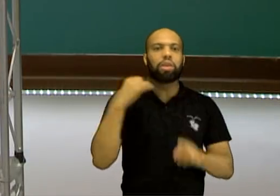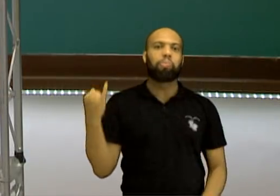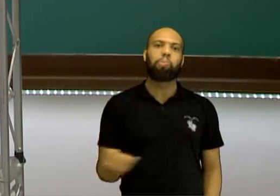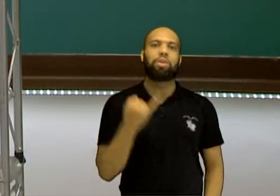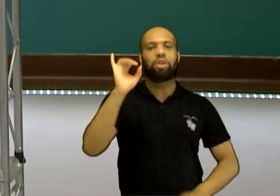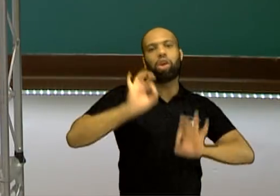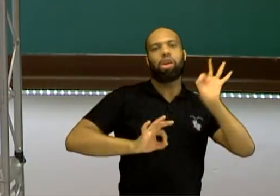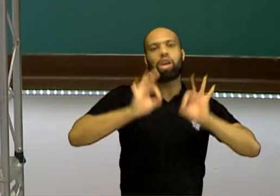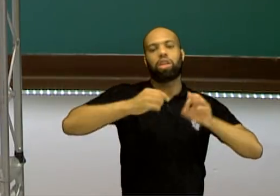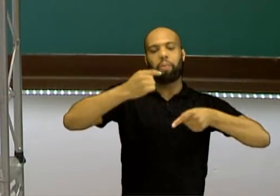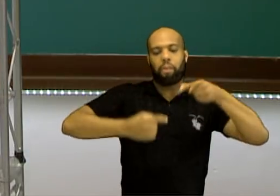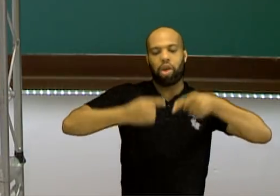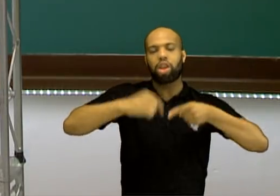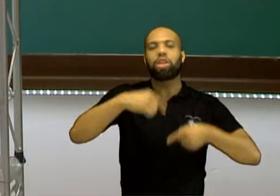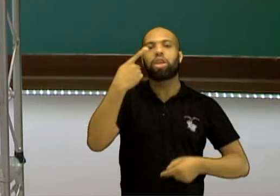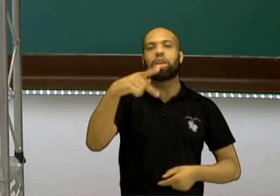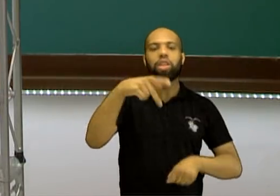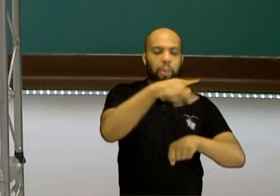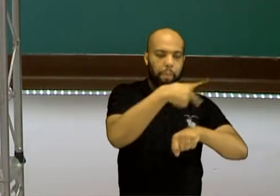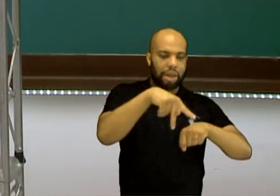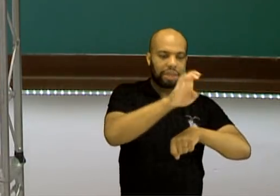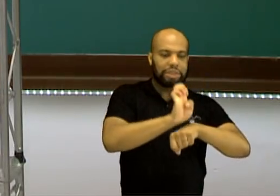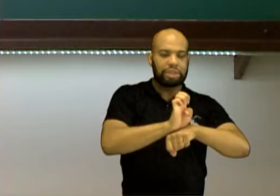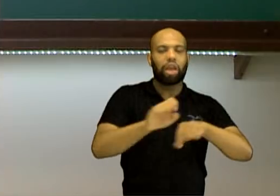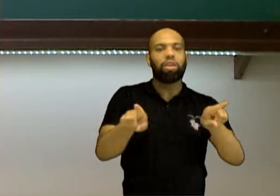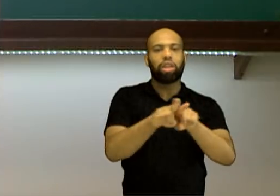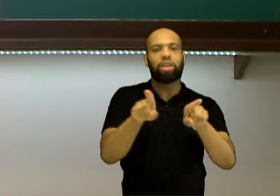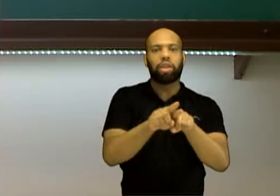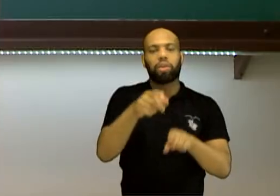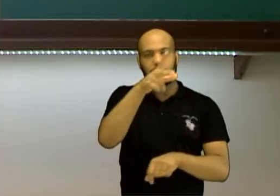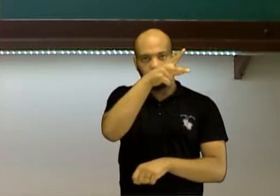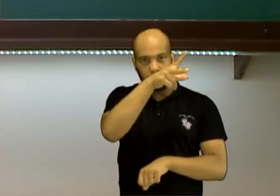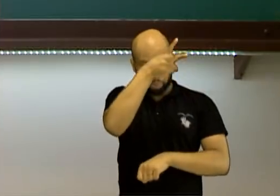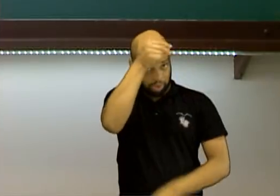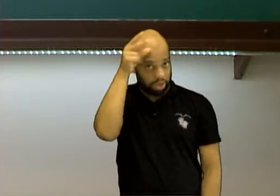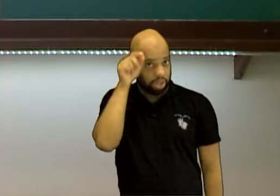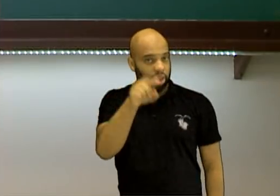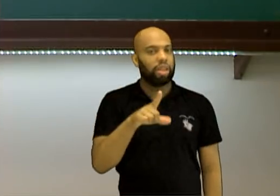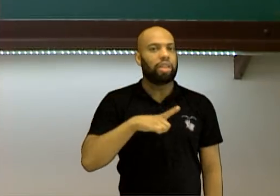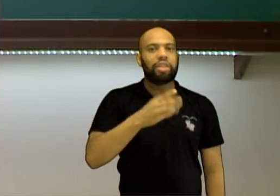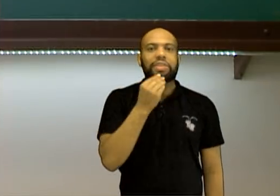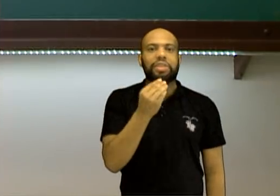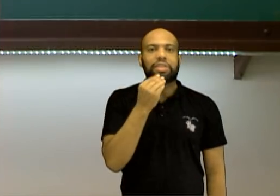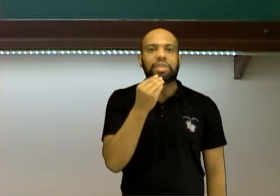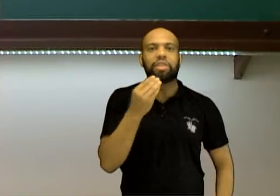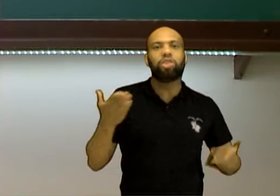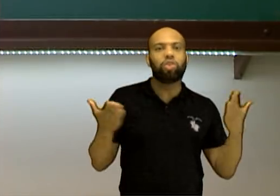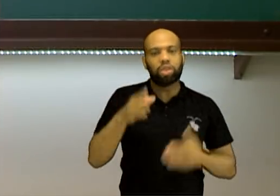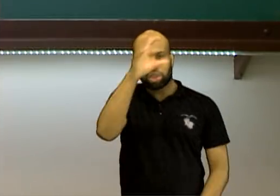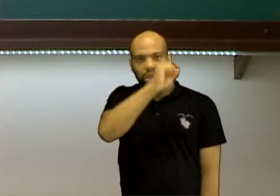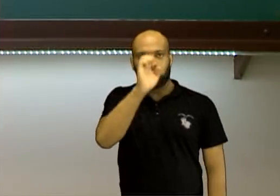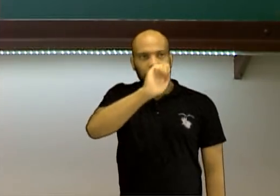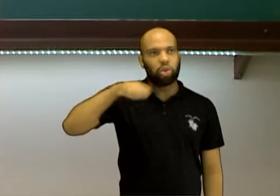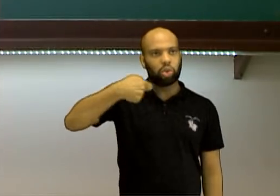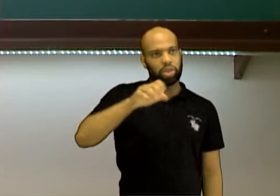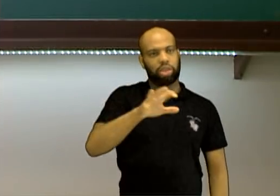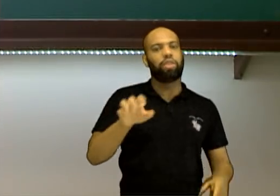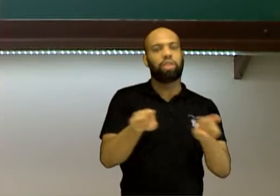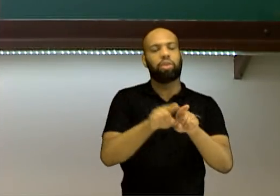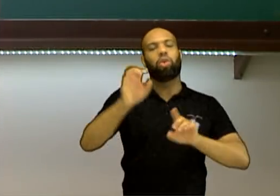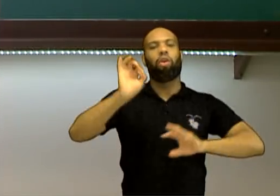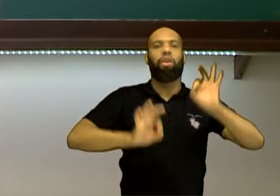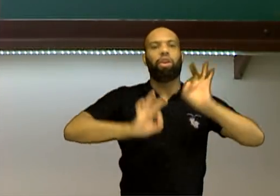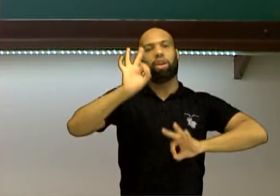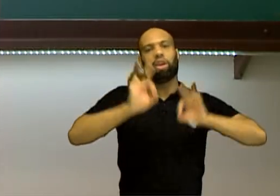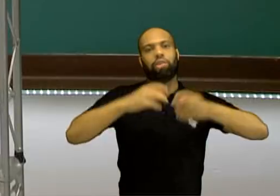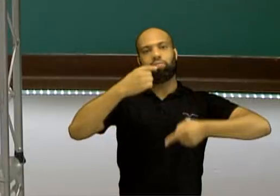organização política do seu país, estado ou município? Então, se tiver a oportunidade de saber um pouco mais hoje sobre essa